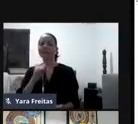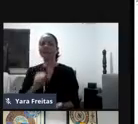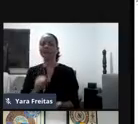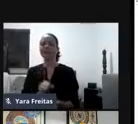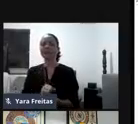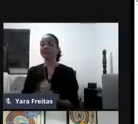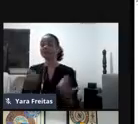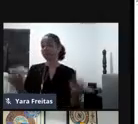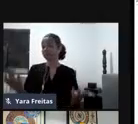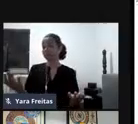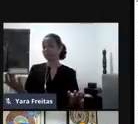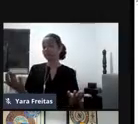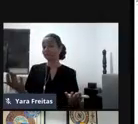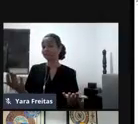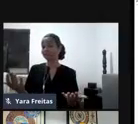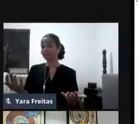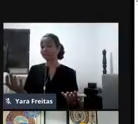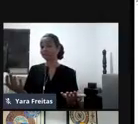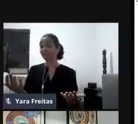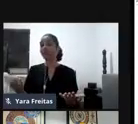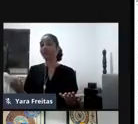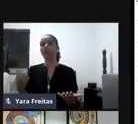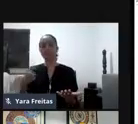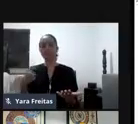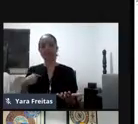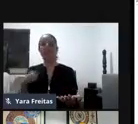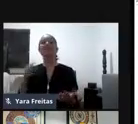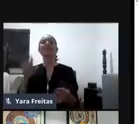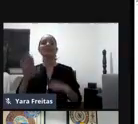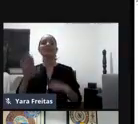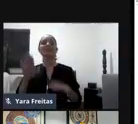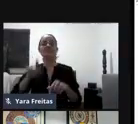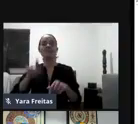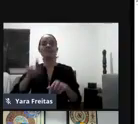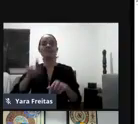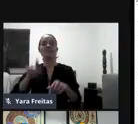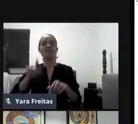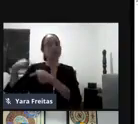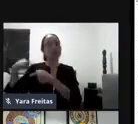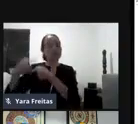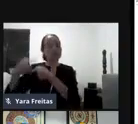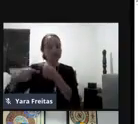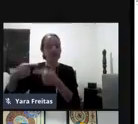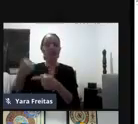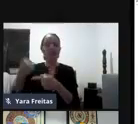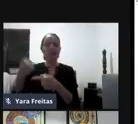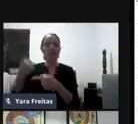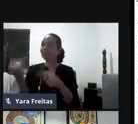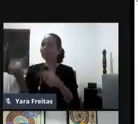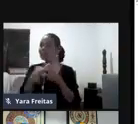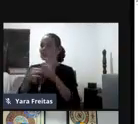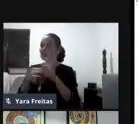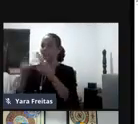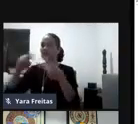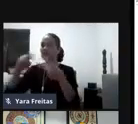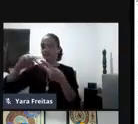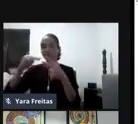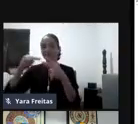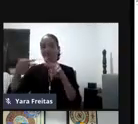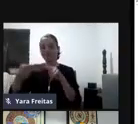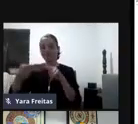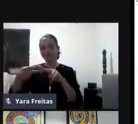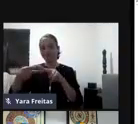Então, é muito provável que tenha uma carga genética importante aí, né?